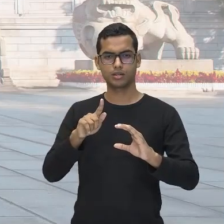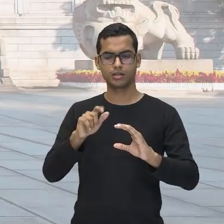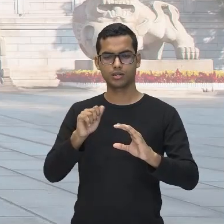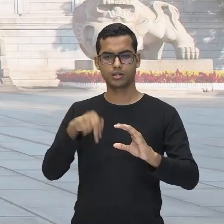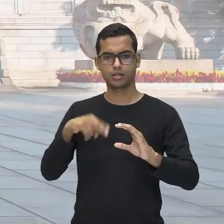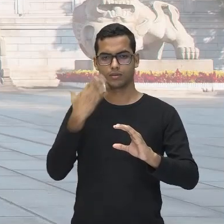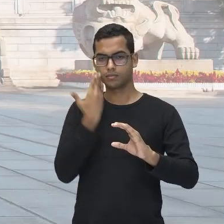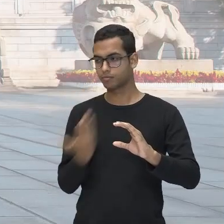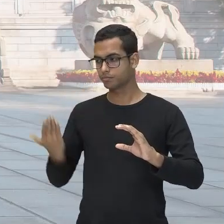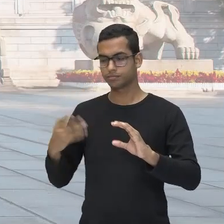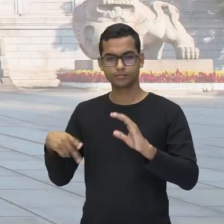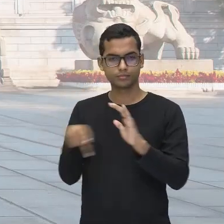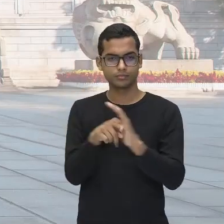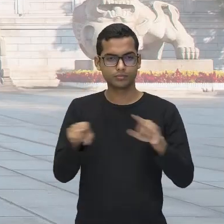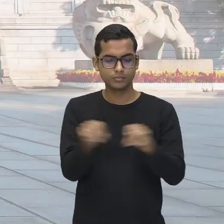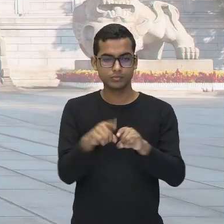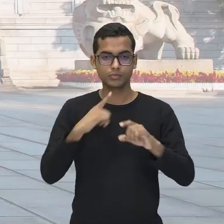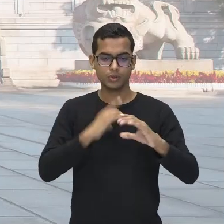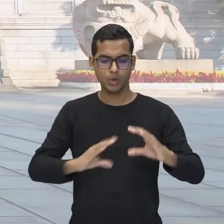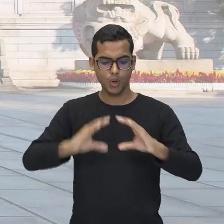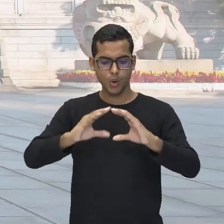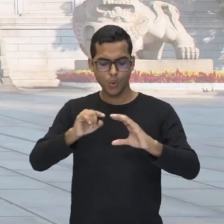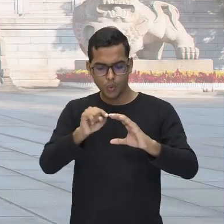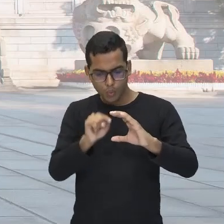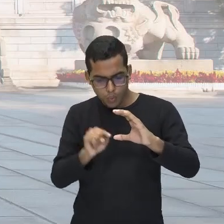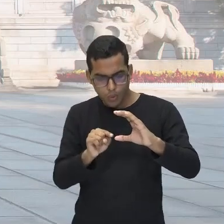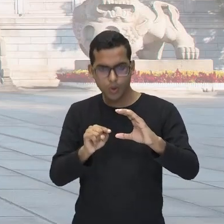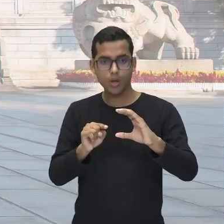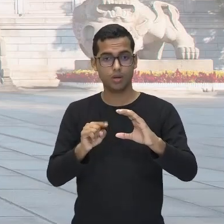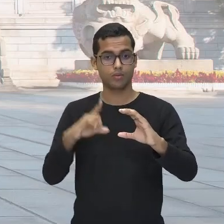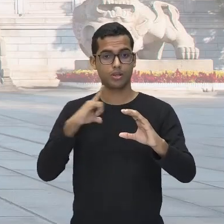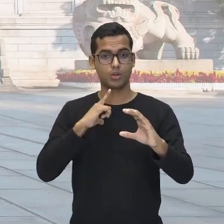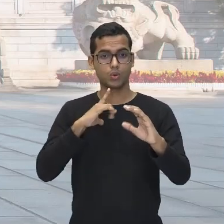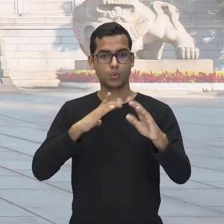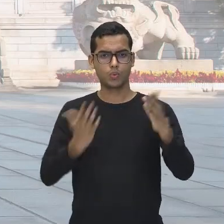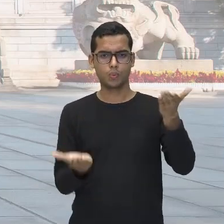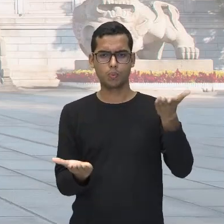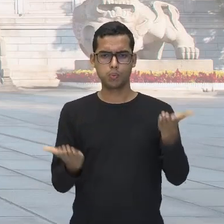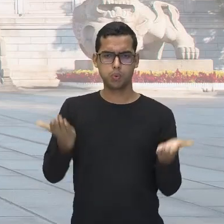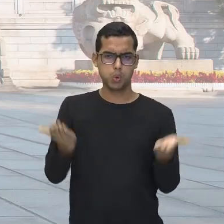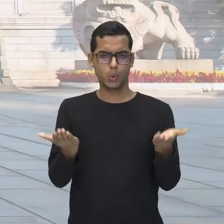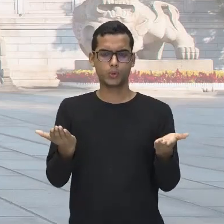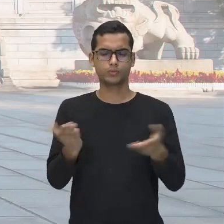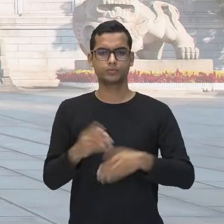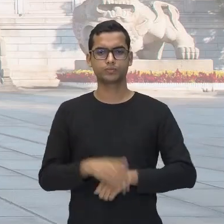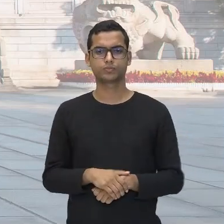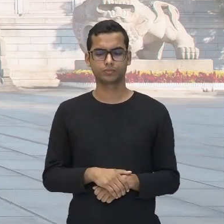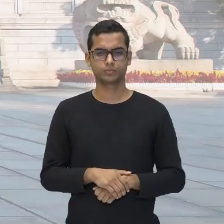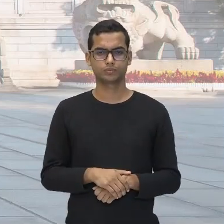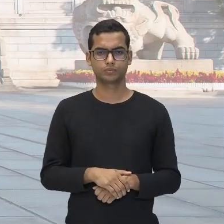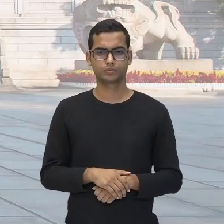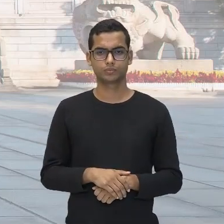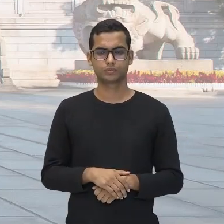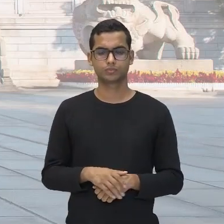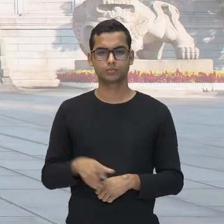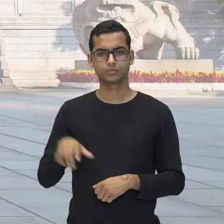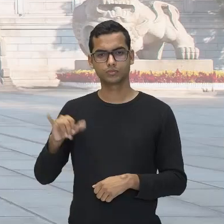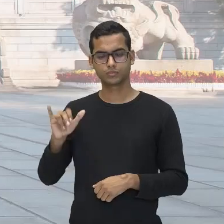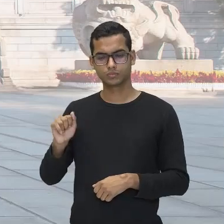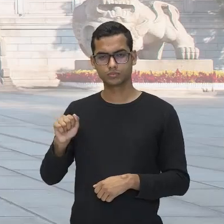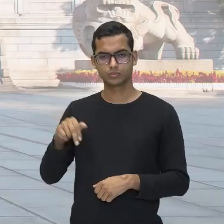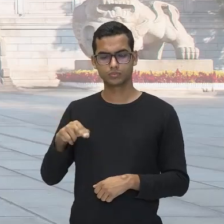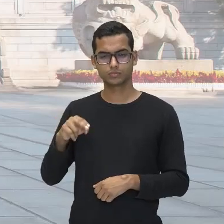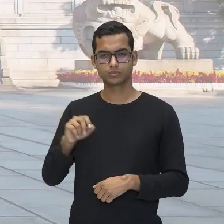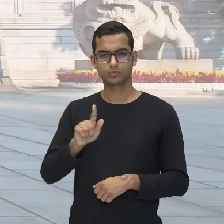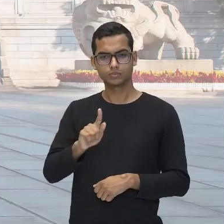movimentando, nos convidando aqui para o equilíbrio. O Yin Yang, o diagrama do Tai Chi